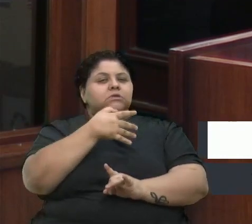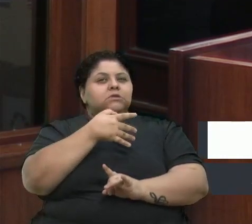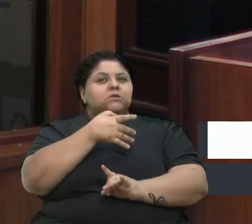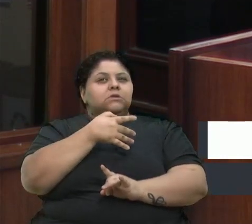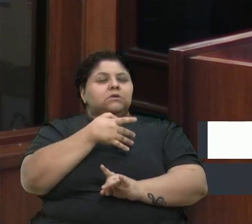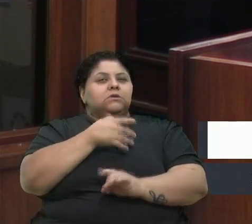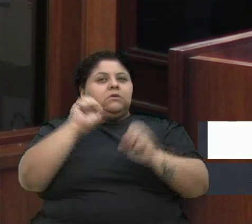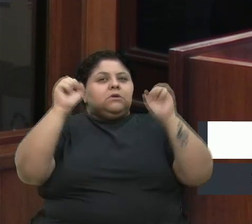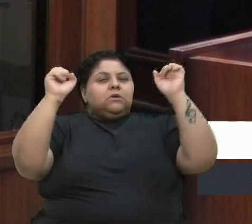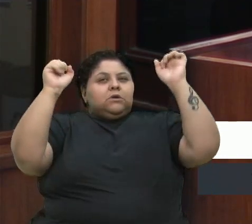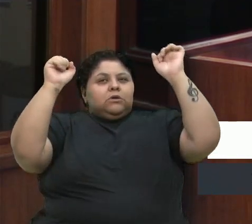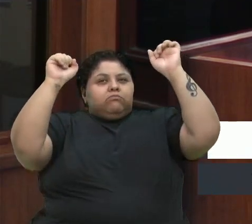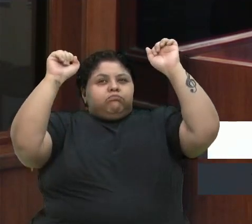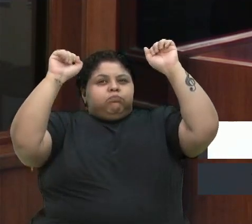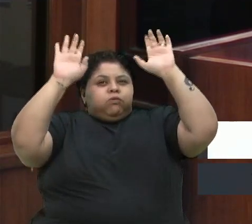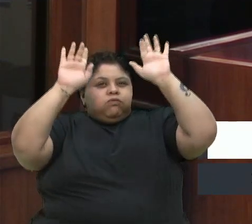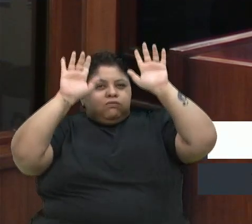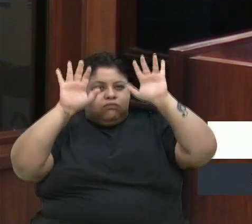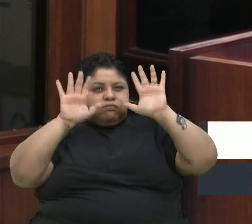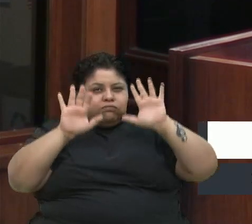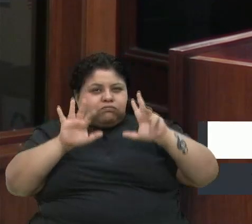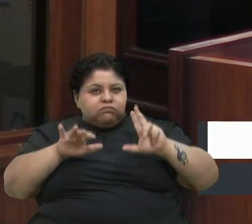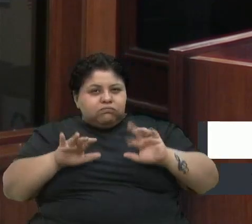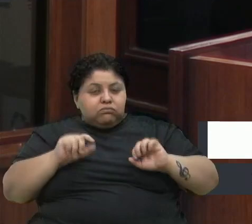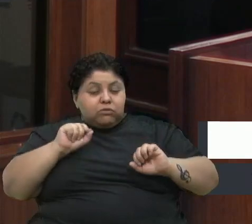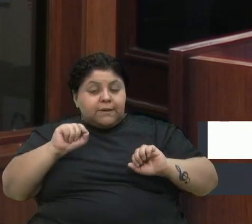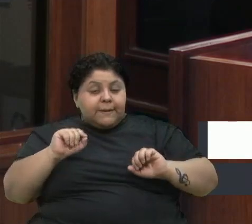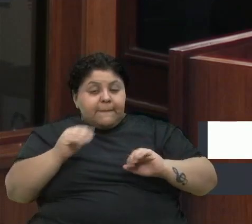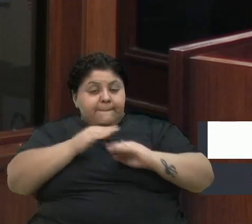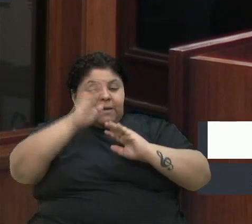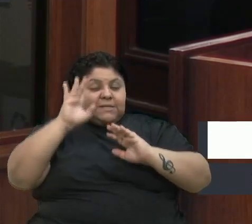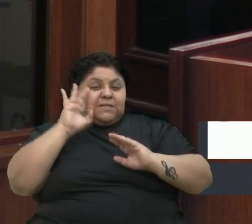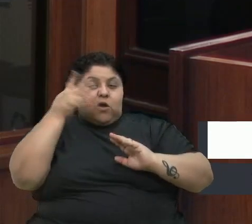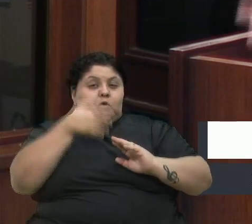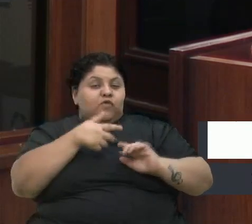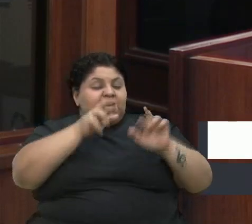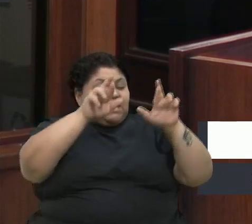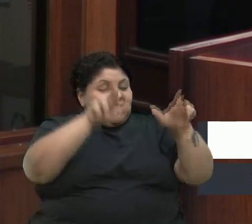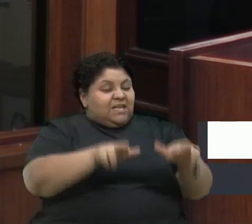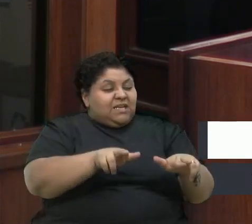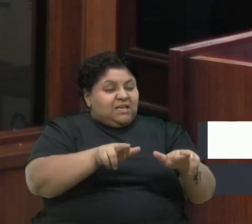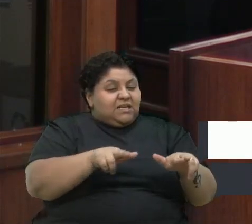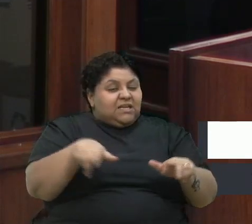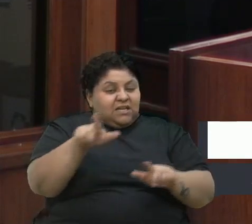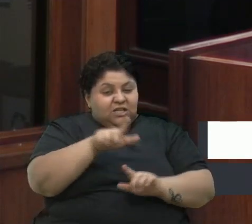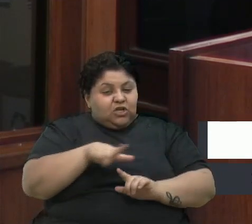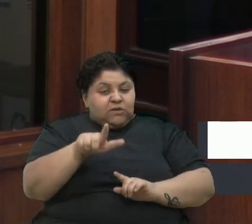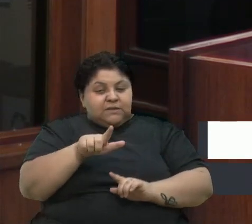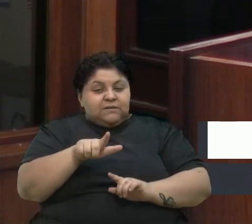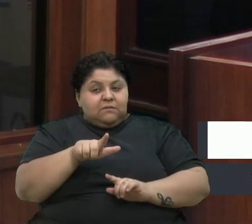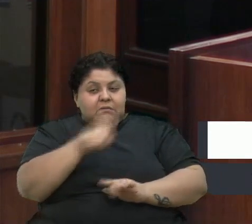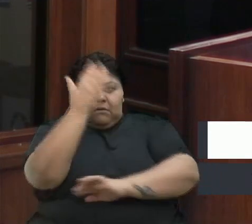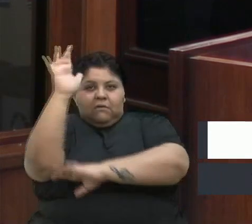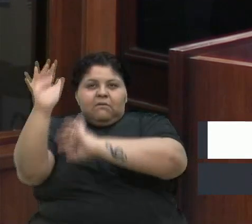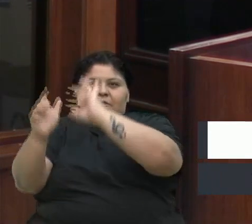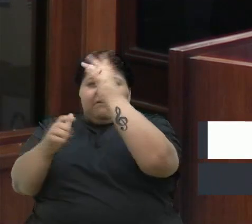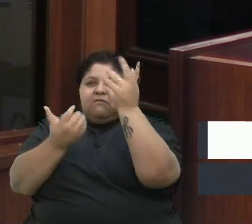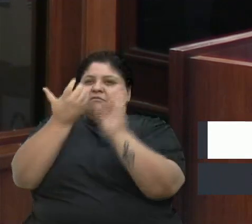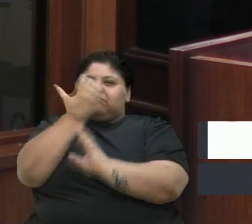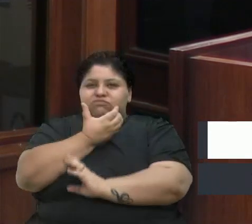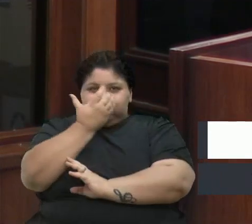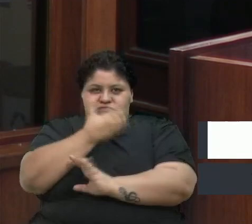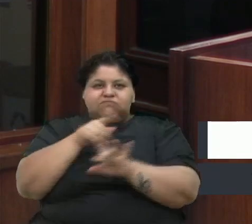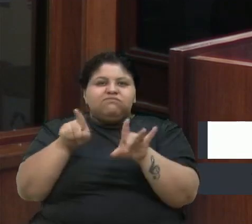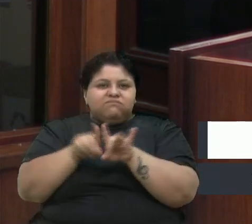mais está assolando ultimamente a nossa região e a nossa fruticultura. Por quê? Porque